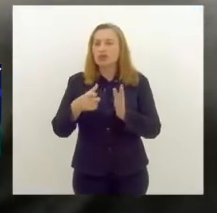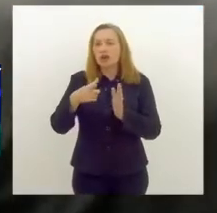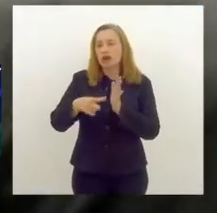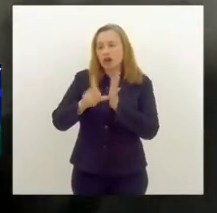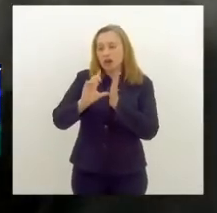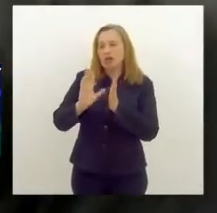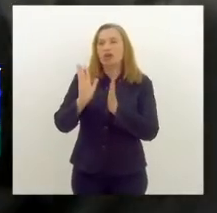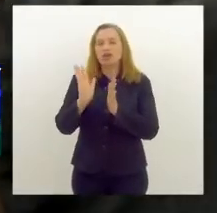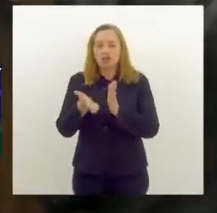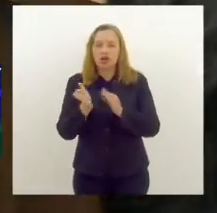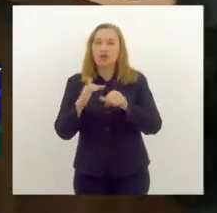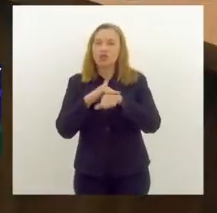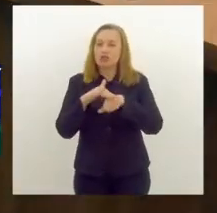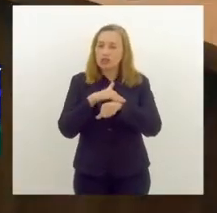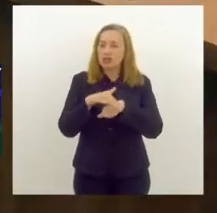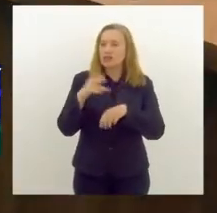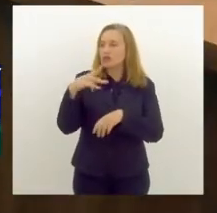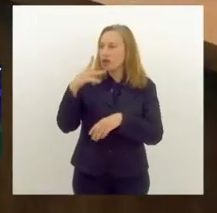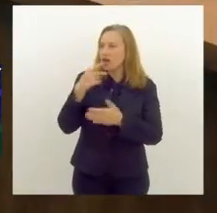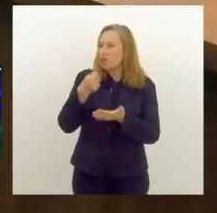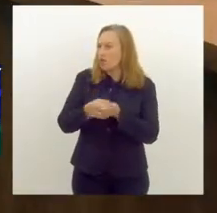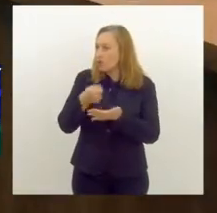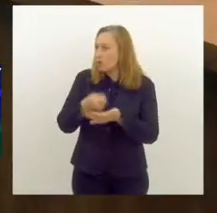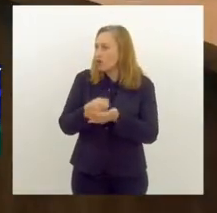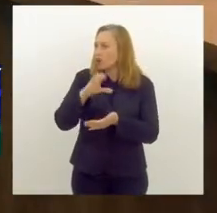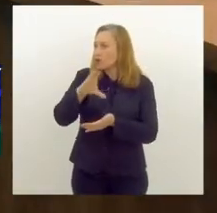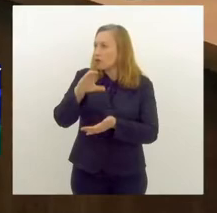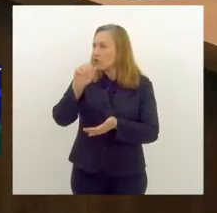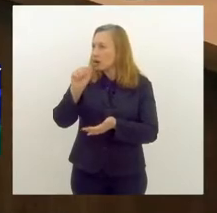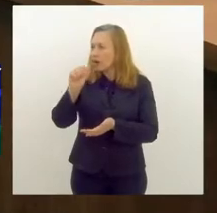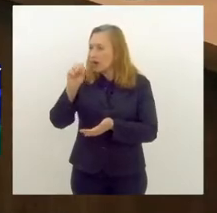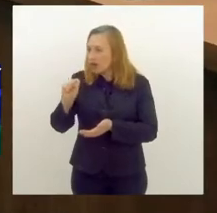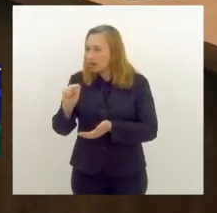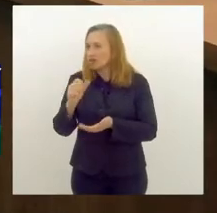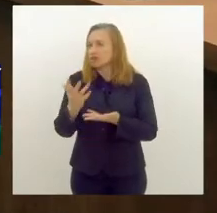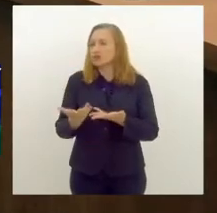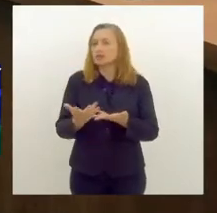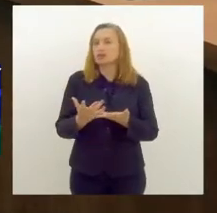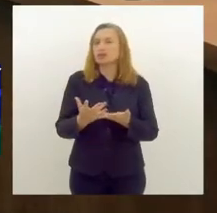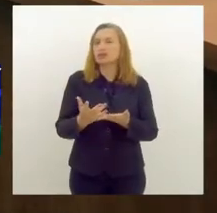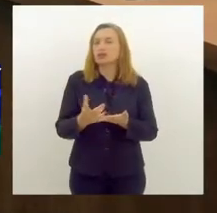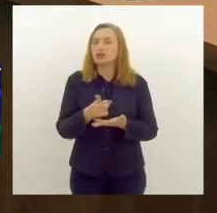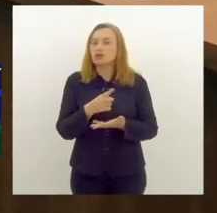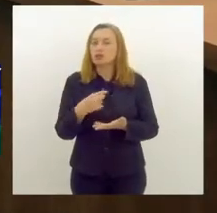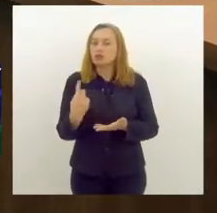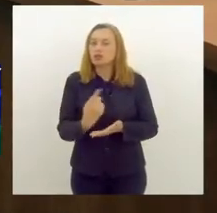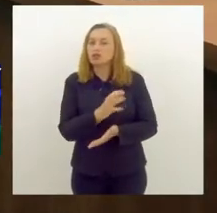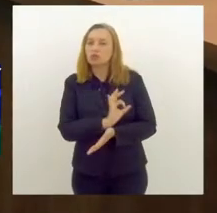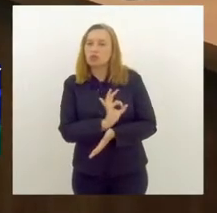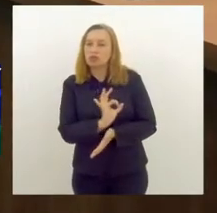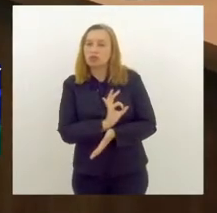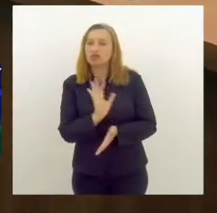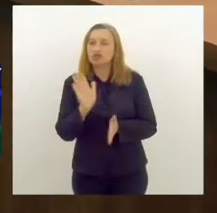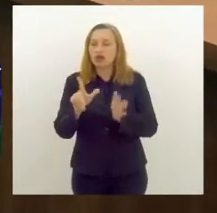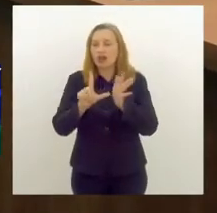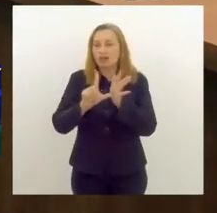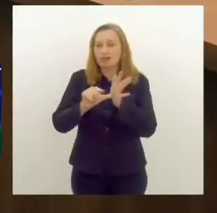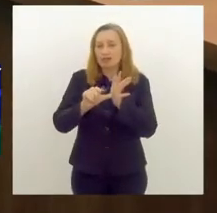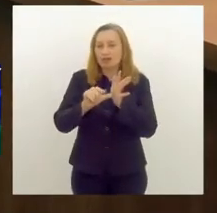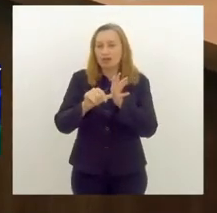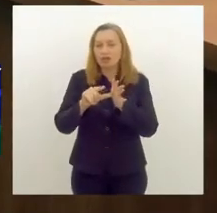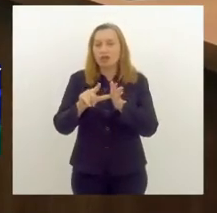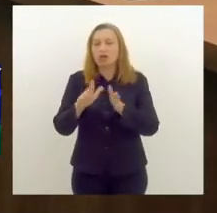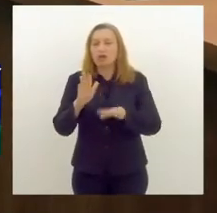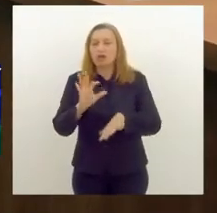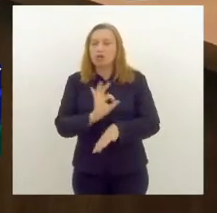falei, cobrando aqui o CAIS, que é a progressão dos nossos policiais, que já estão atrasados, tem policiais que têm mais